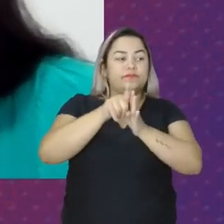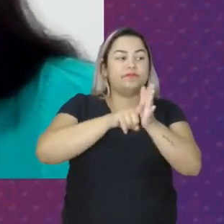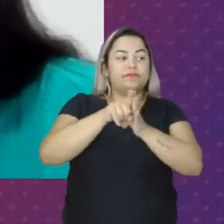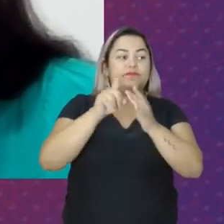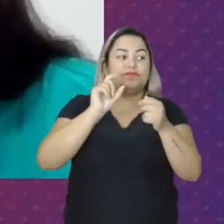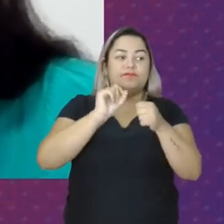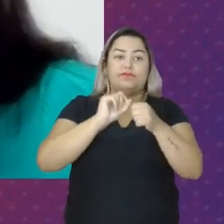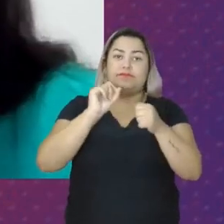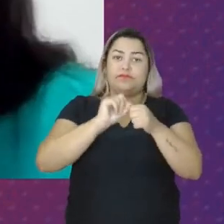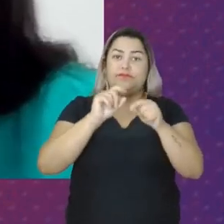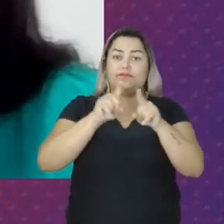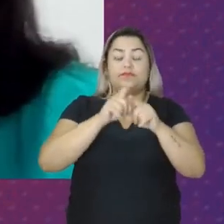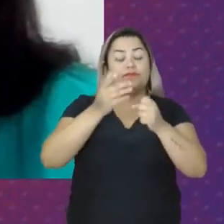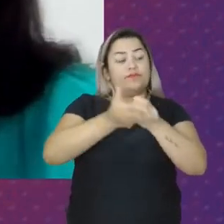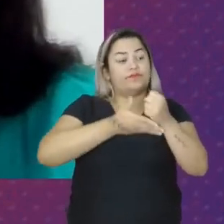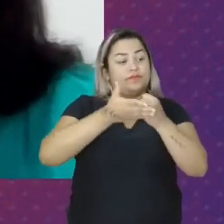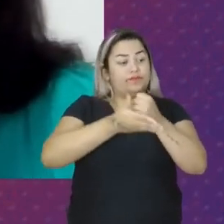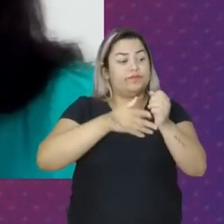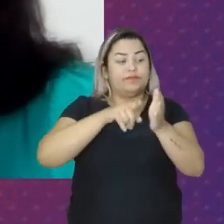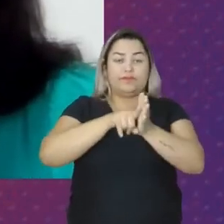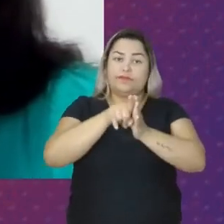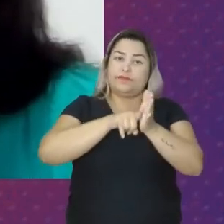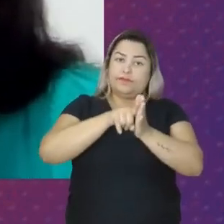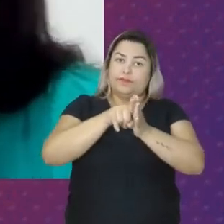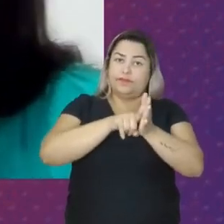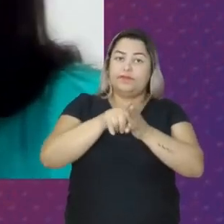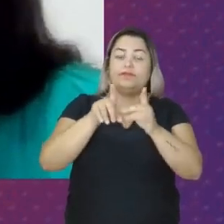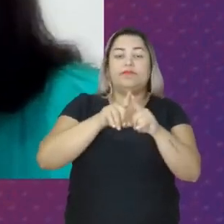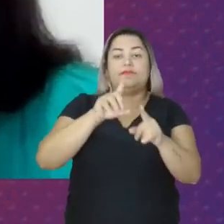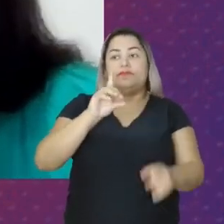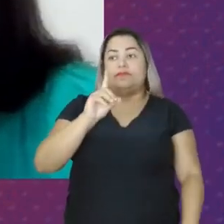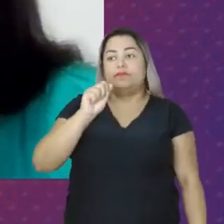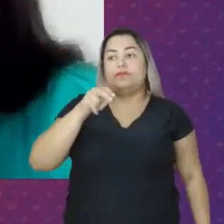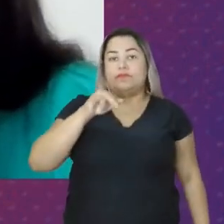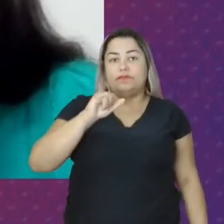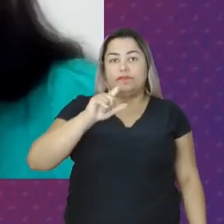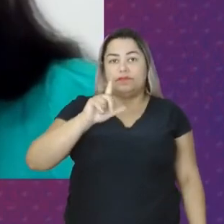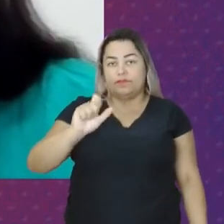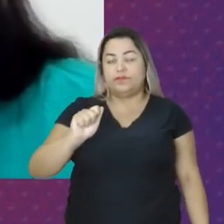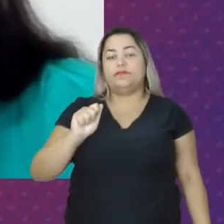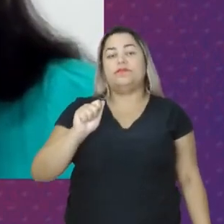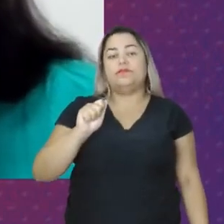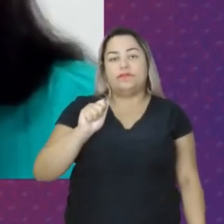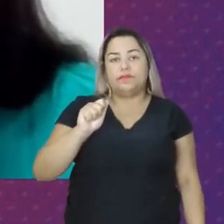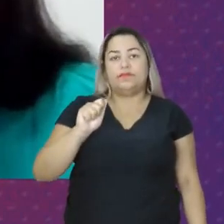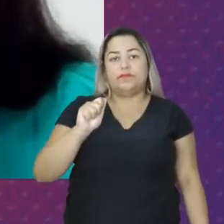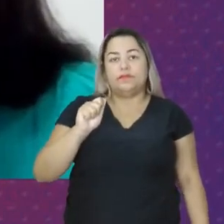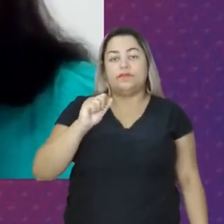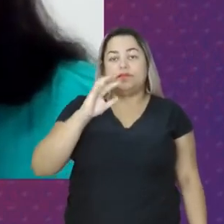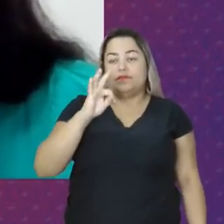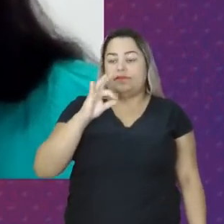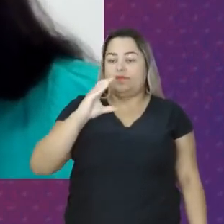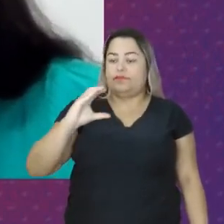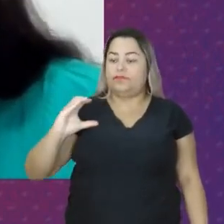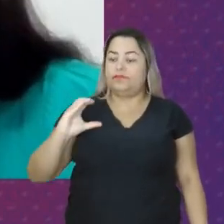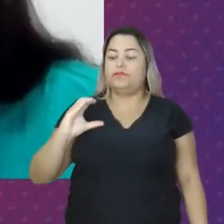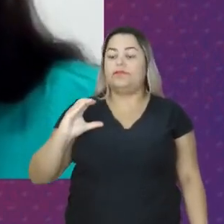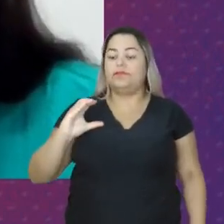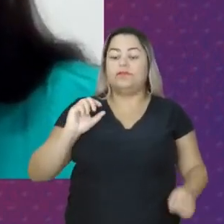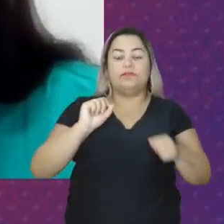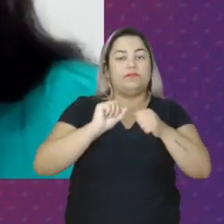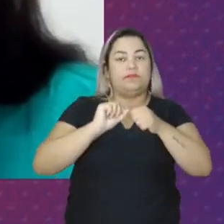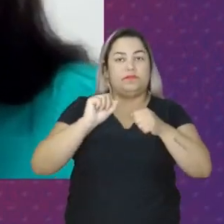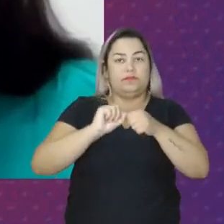feitas, eu estou me baseando bastante aqui na pesquisa da Daniela Carneiro Nogueira, é um TCC que ela